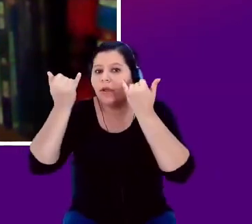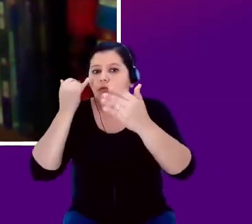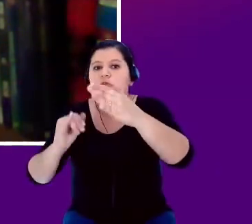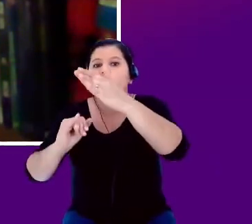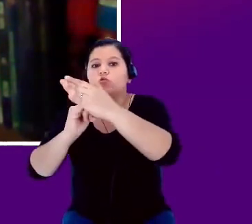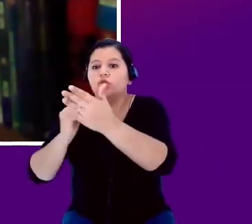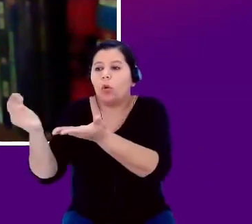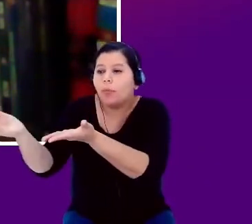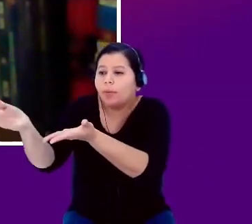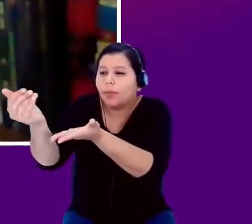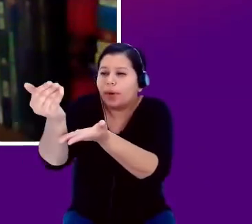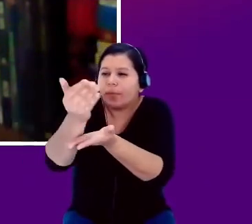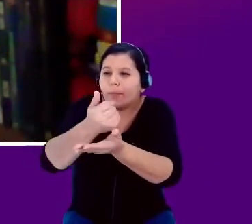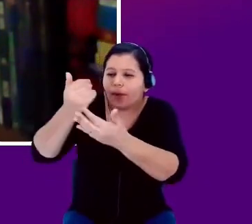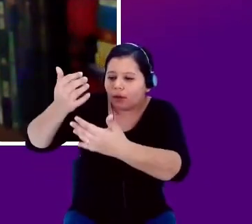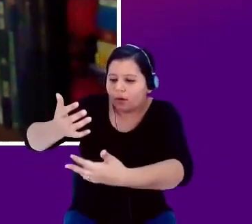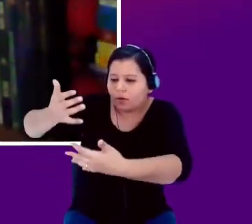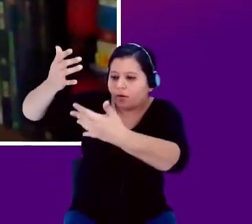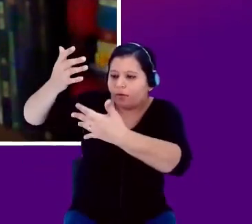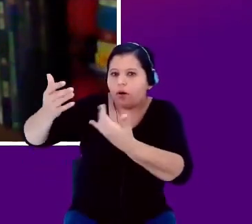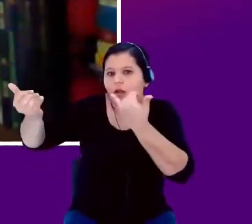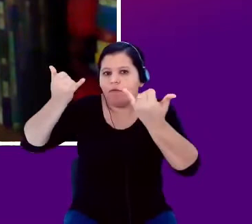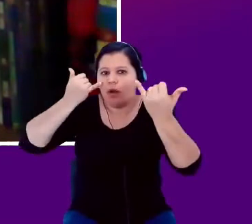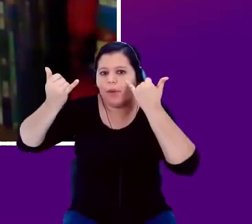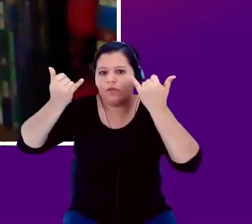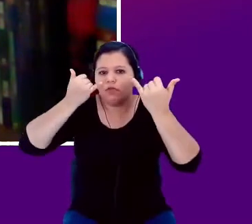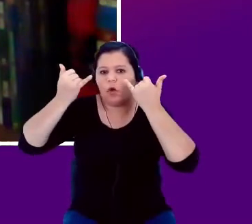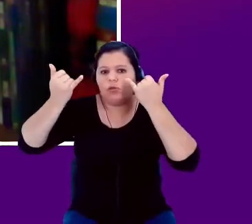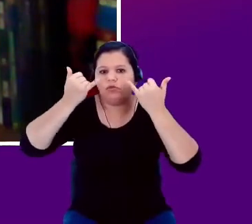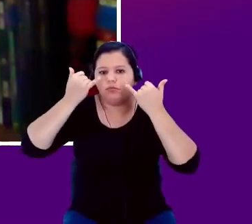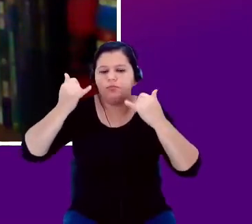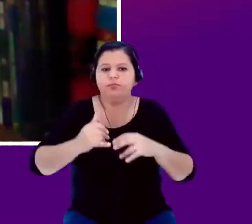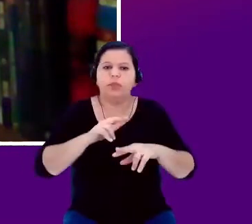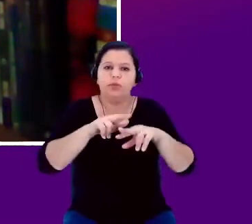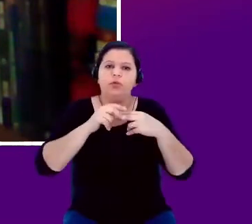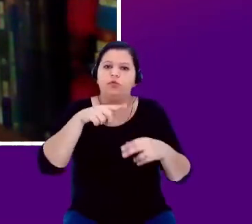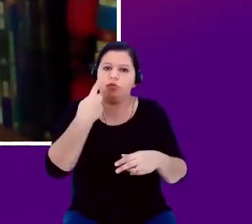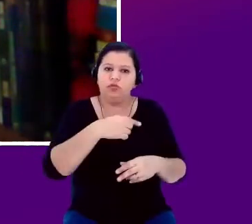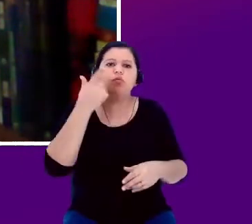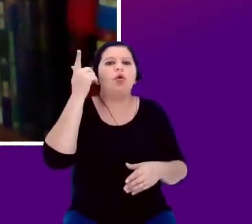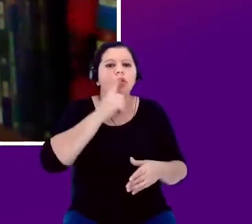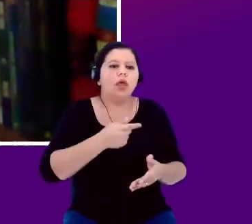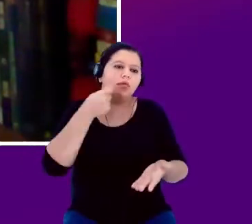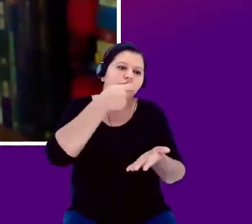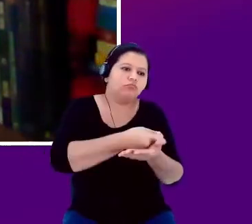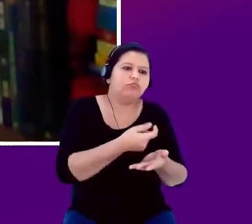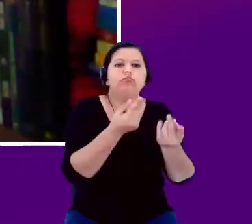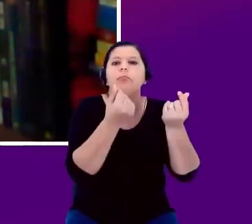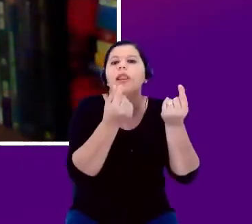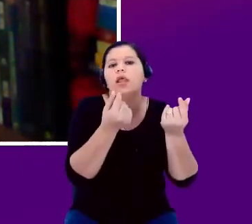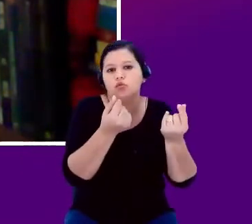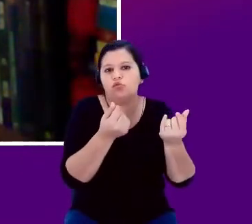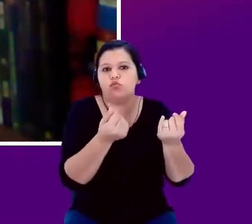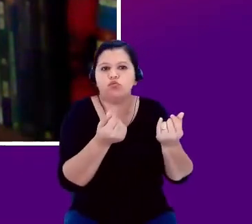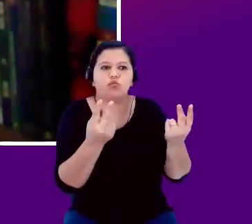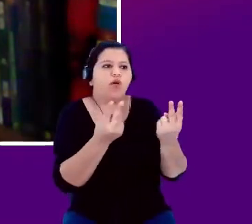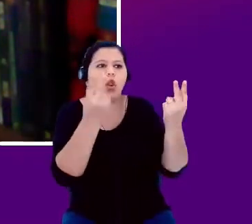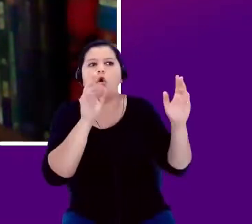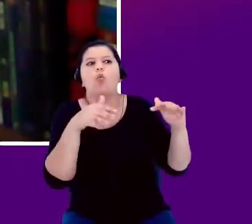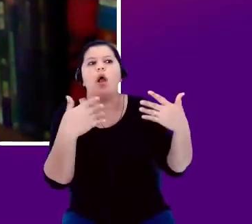né? Sejam elas informações macroeconômicas, informações setoriais. Hoje em dia a gente tem essa